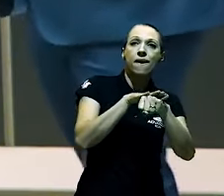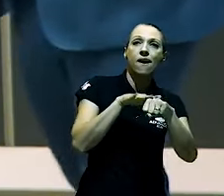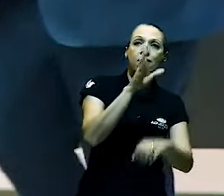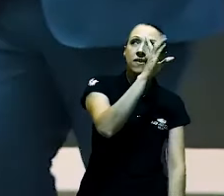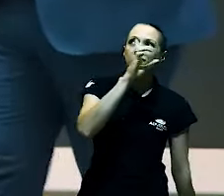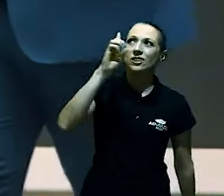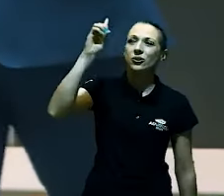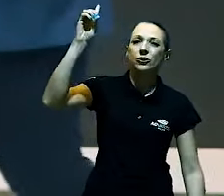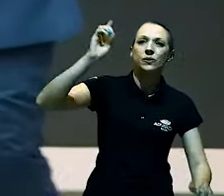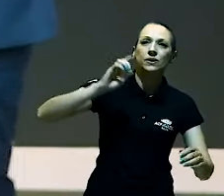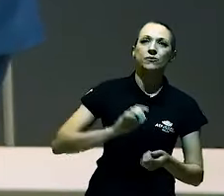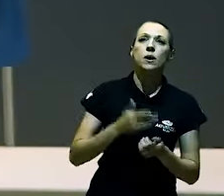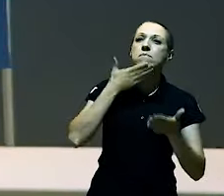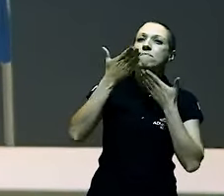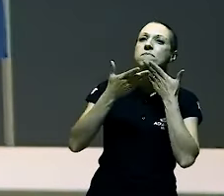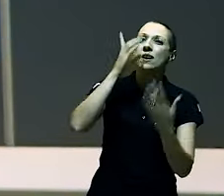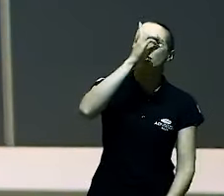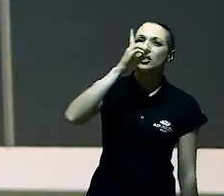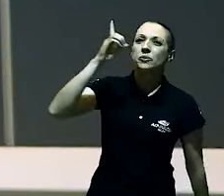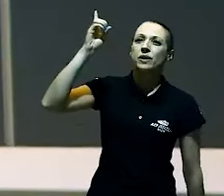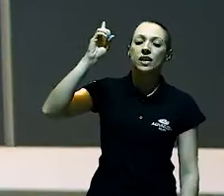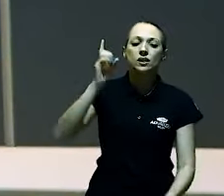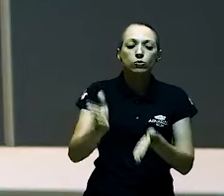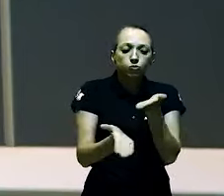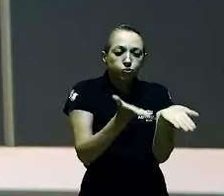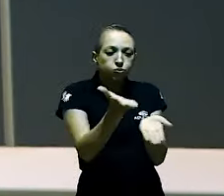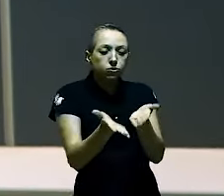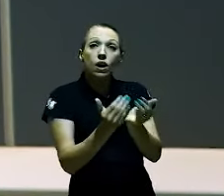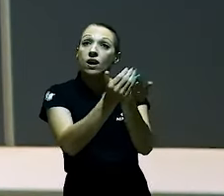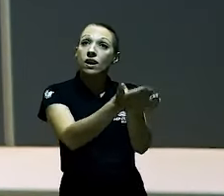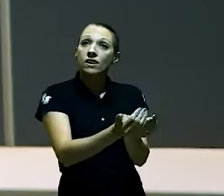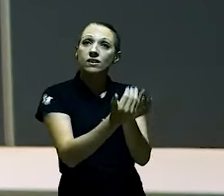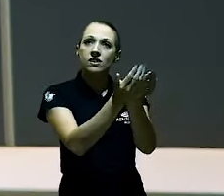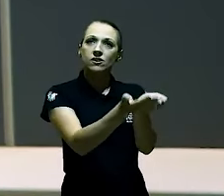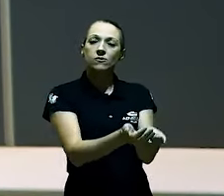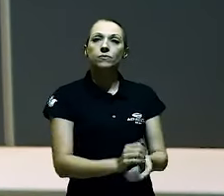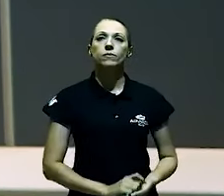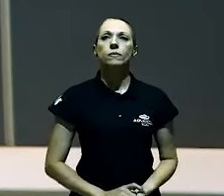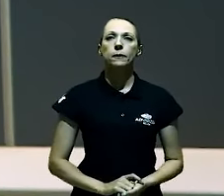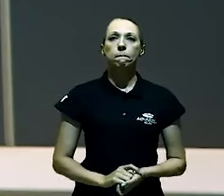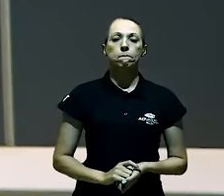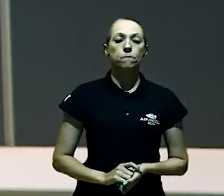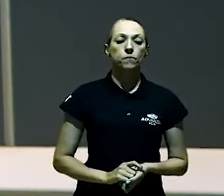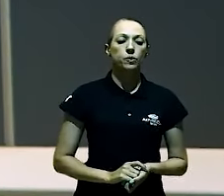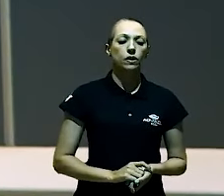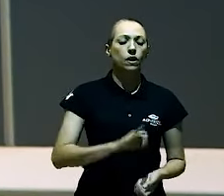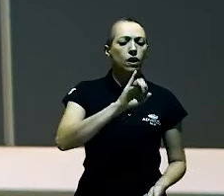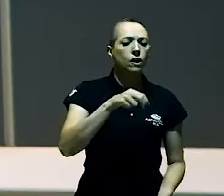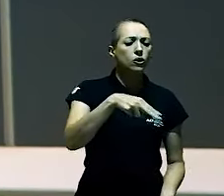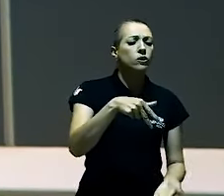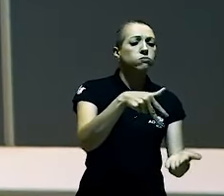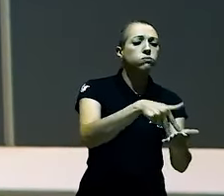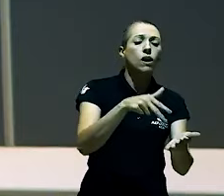meio da crise, sabe o que me chama a atenção? É que lá no versículo 2 Deus disse: Jonas, levante-se e clame